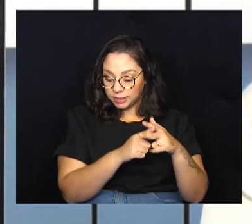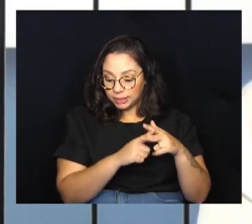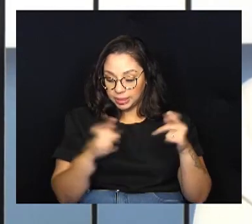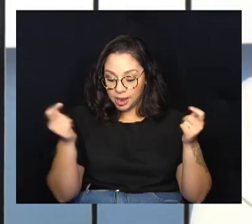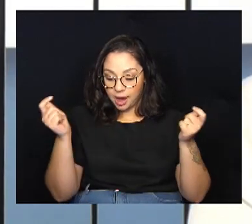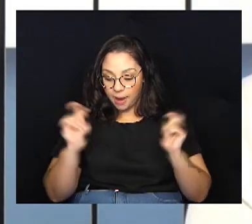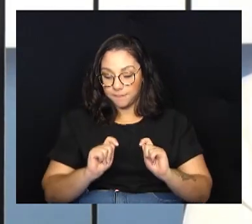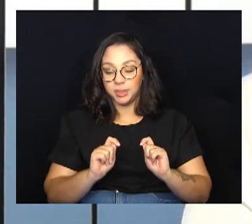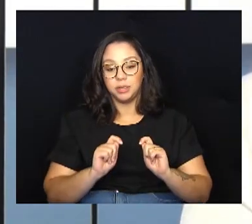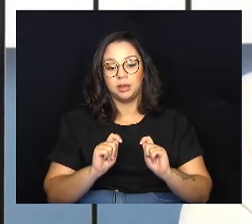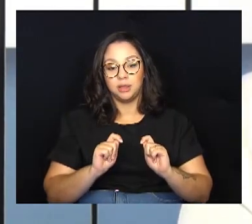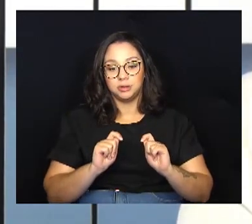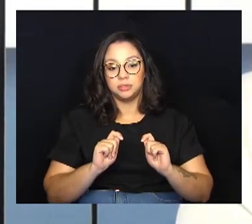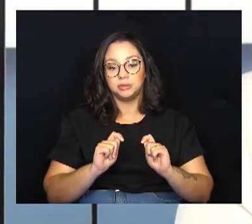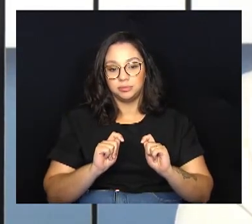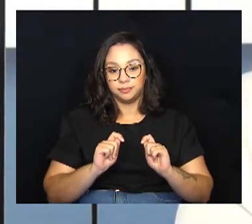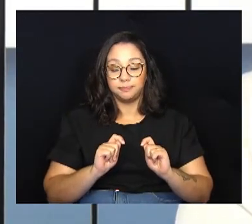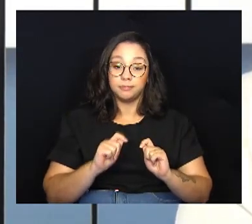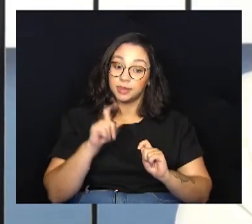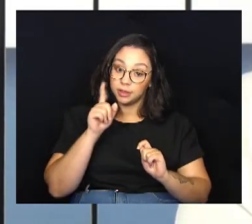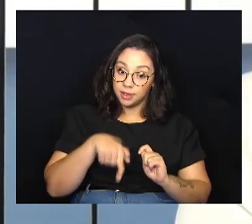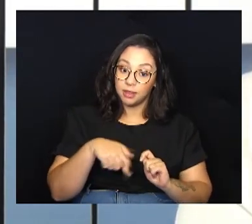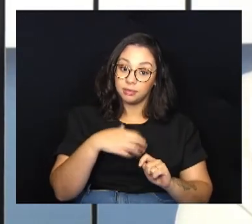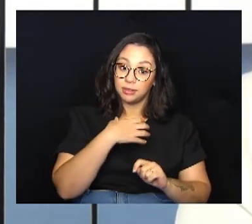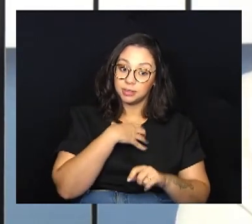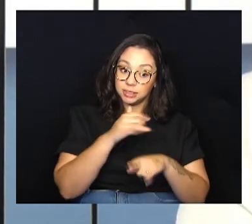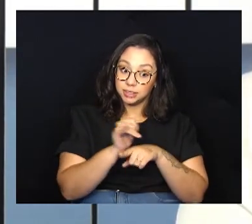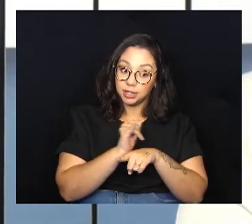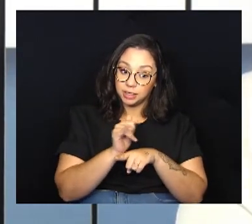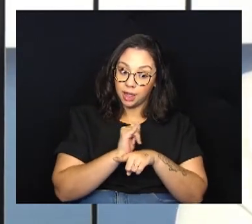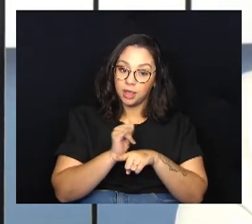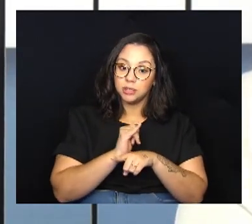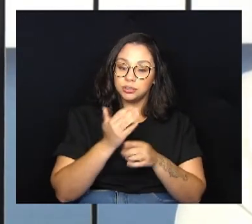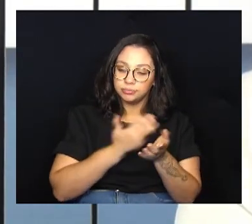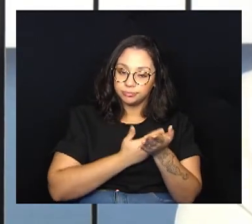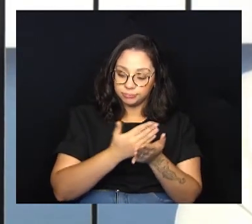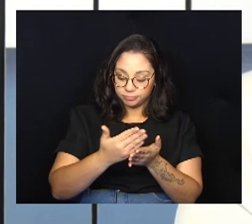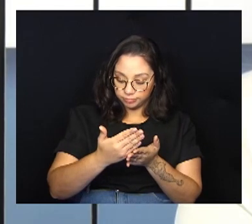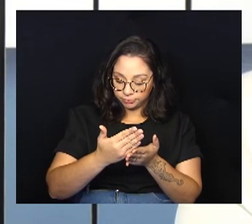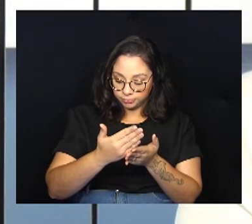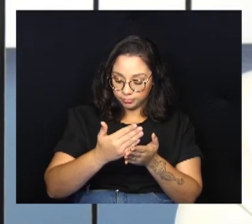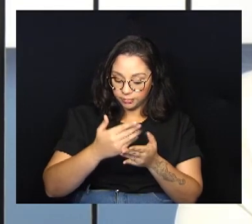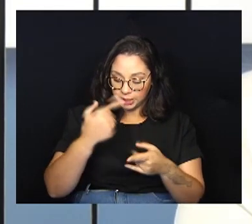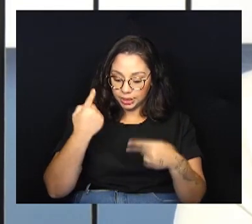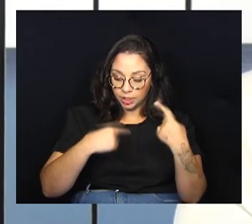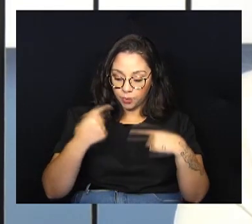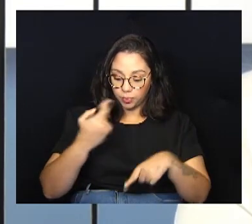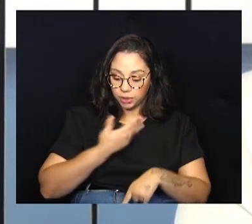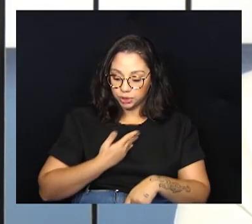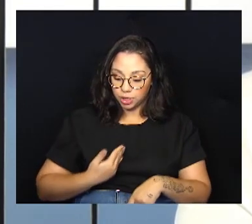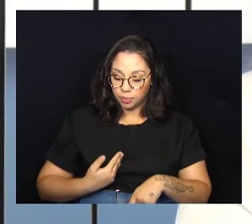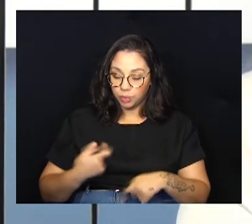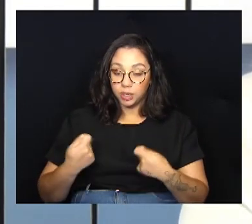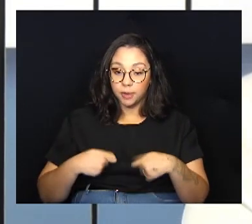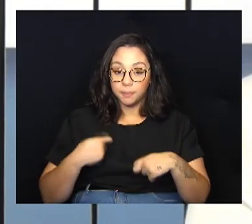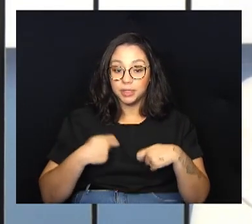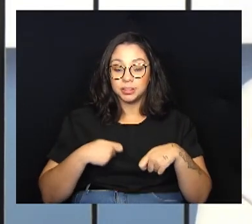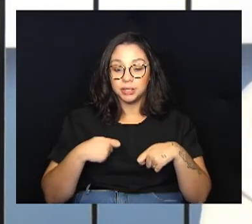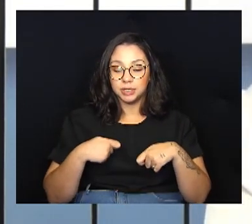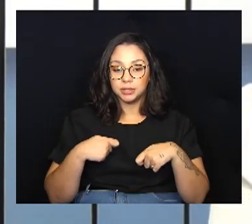fachada. Eu lembro minha época de coordenador de política de prevenção às drogas, Marilda, que chegou uma denúncia e graças ao